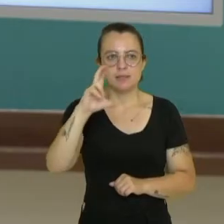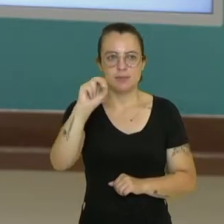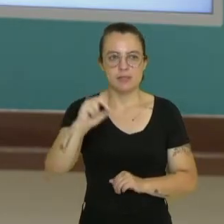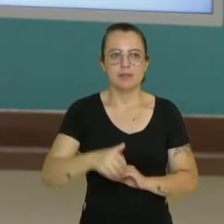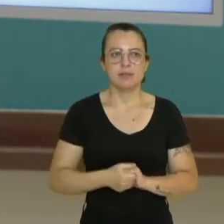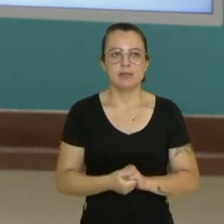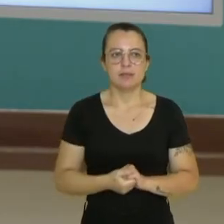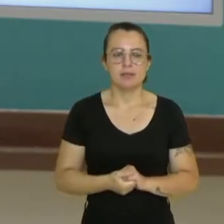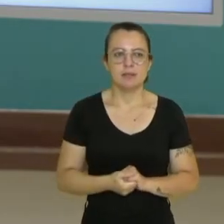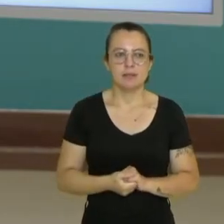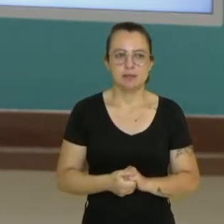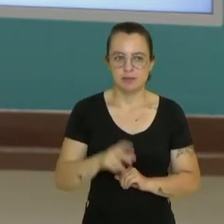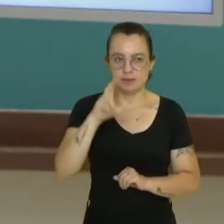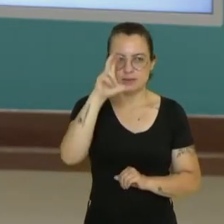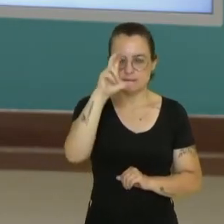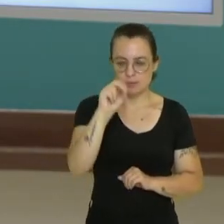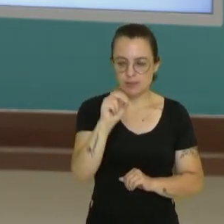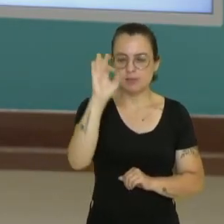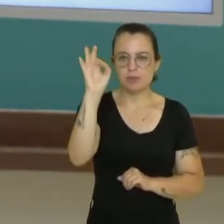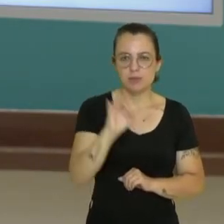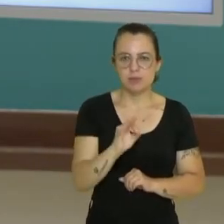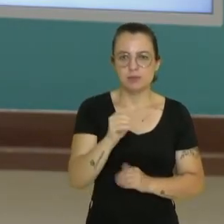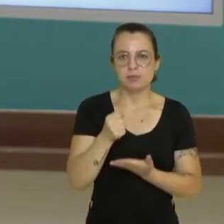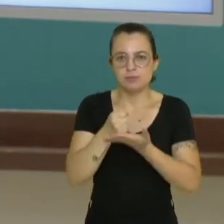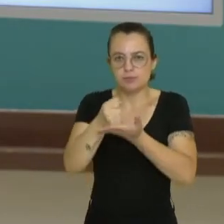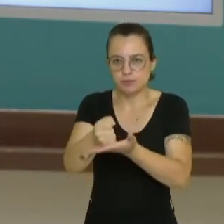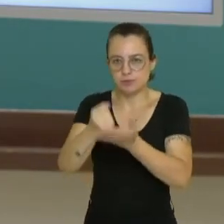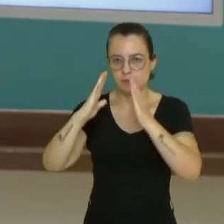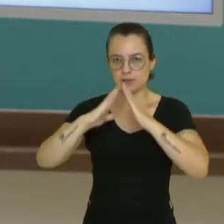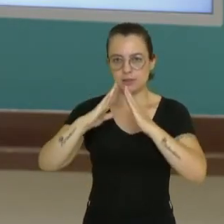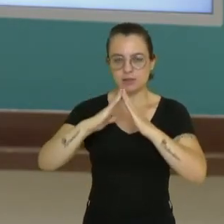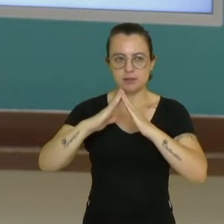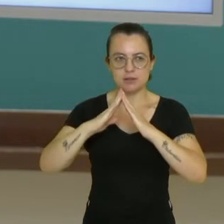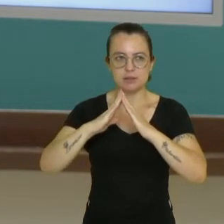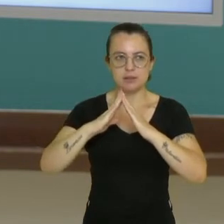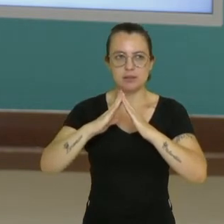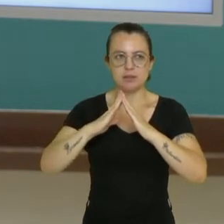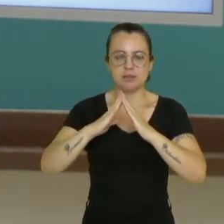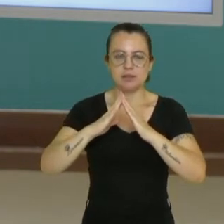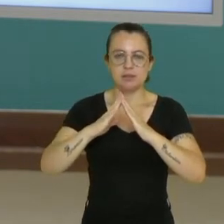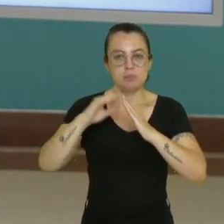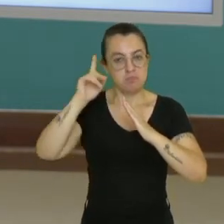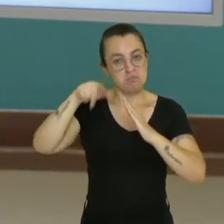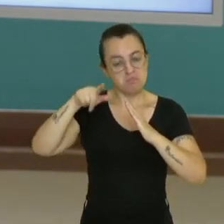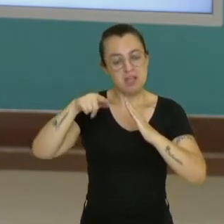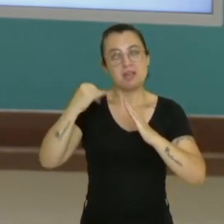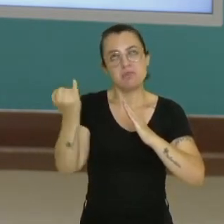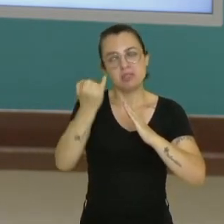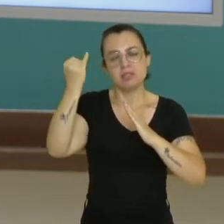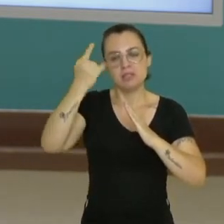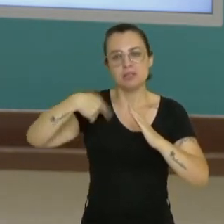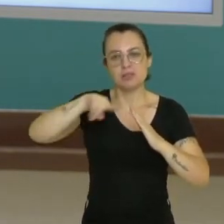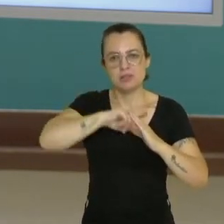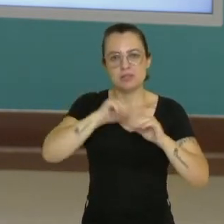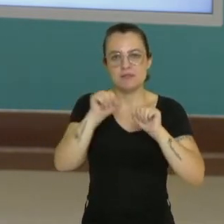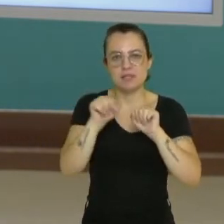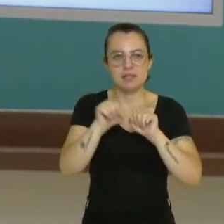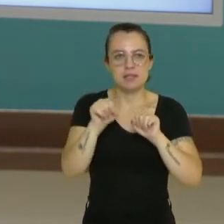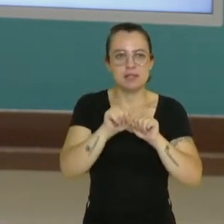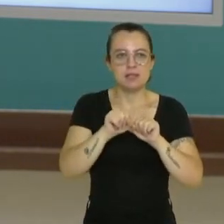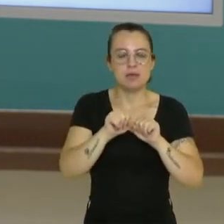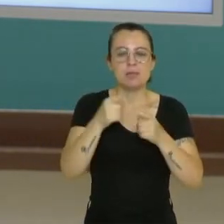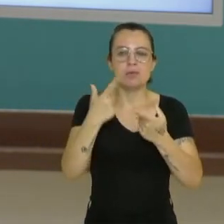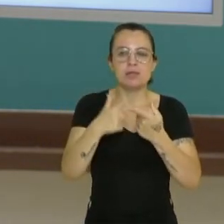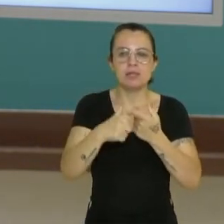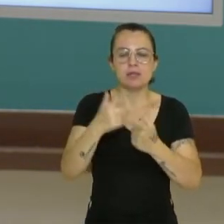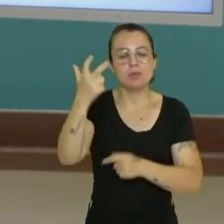1.017,50. 50% ela vai ajudar em casa. E é uma coisa que já é interessante se fazer desde o início, desde a